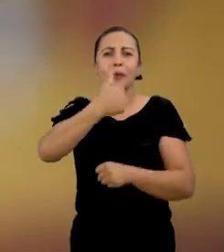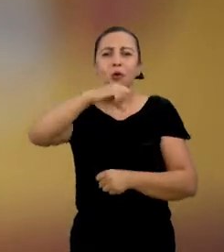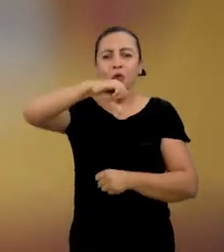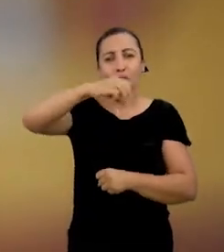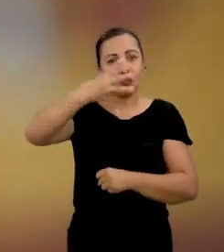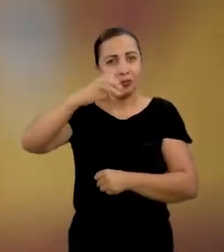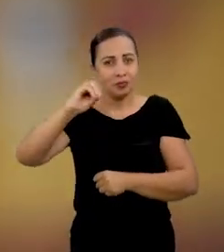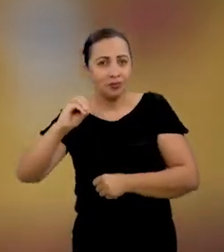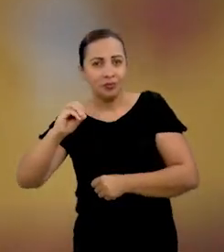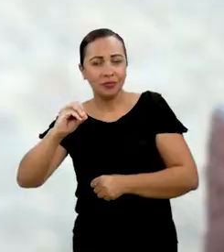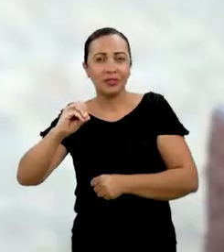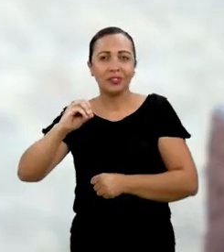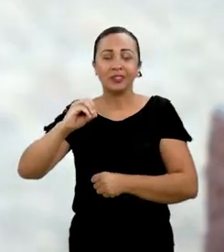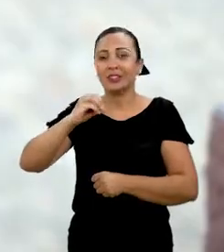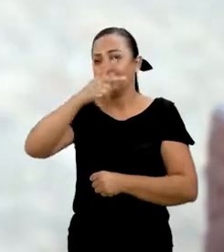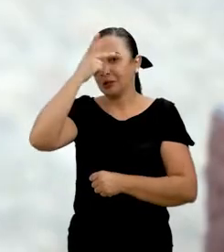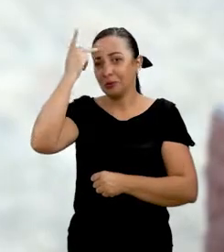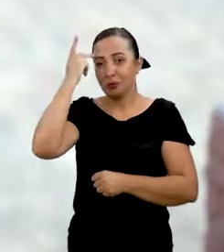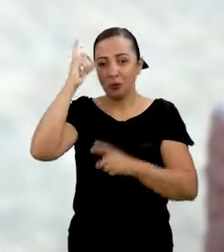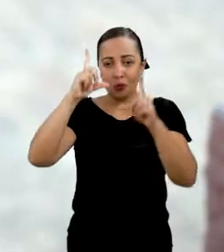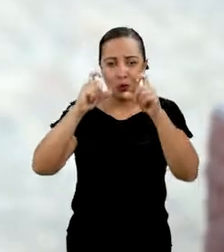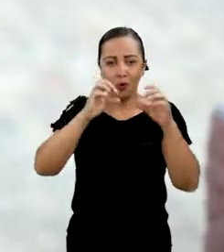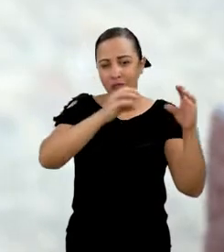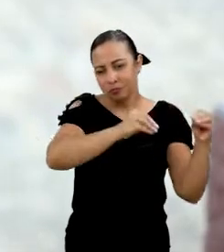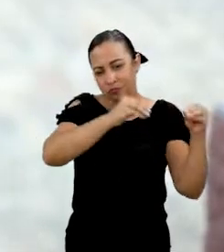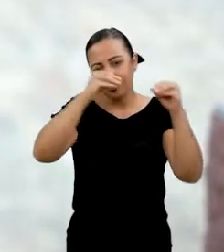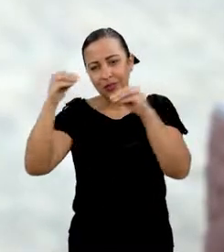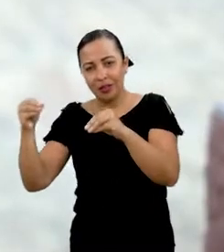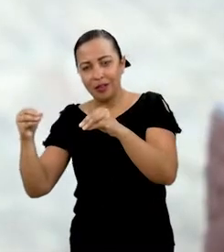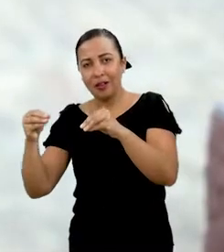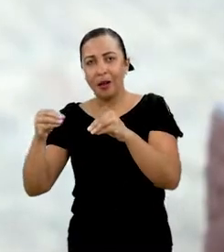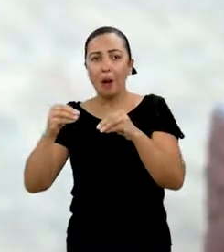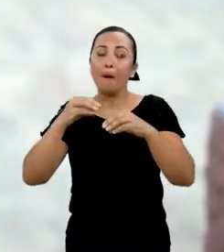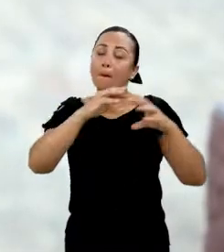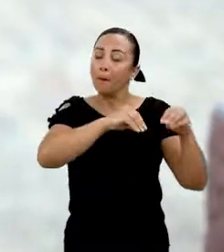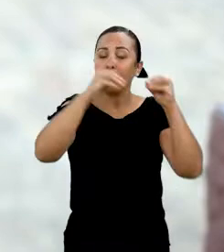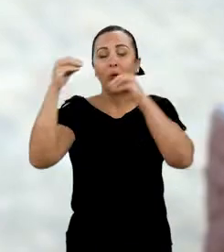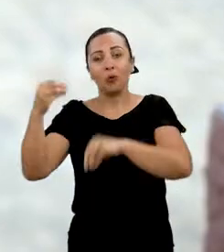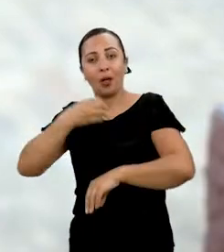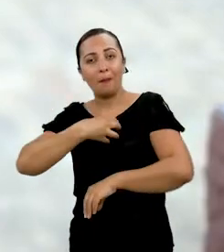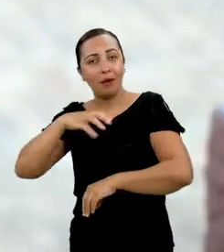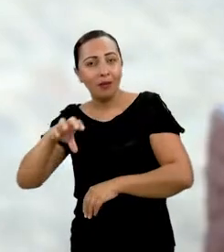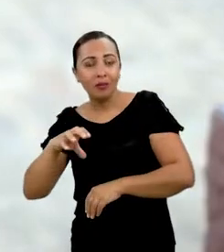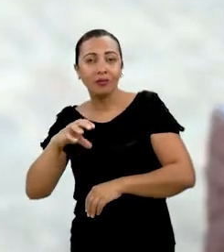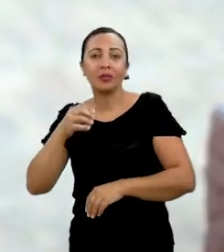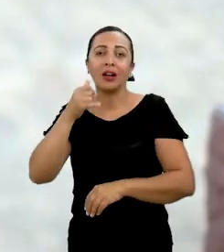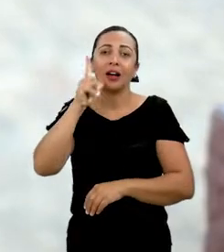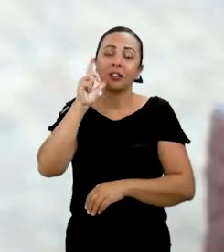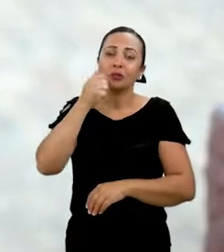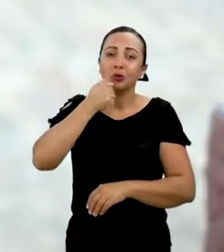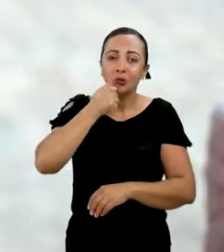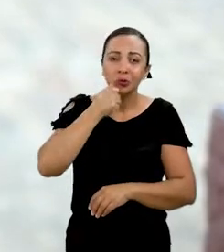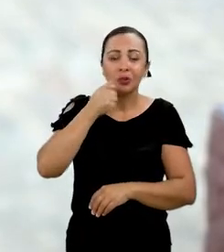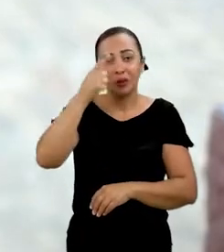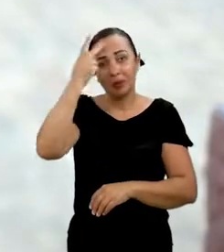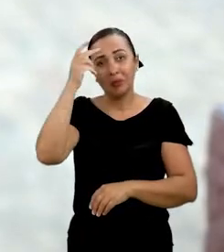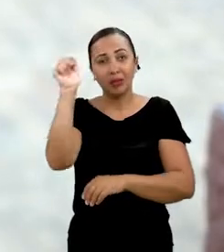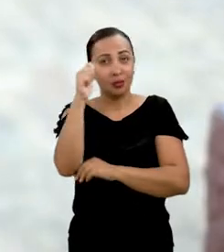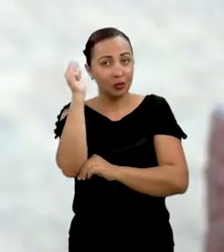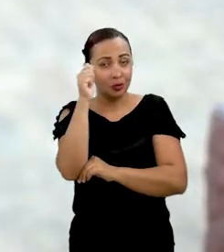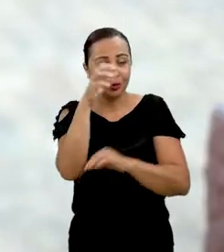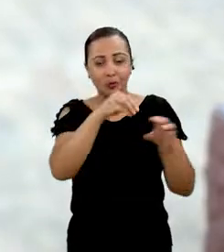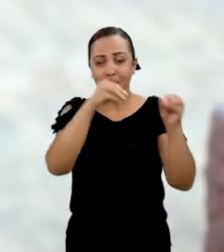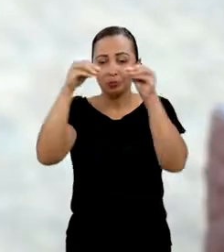de 1930. Os fotógrafos itinerantes vinham da Bahia, alguns deles vinham de Alagoas